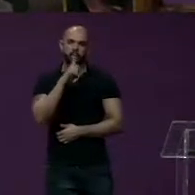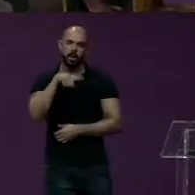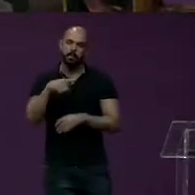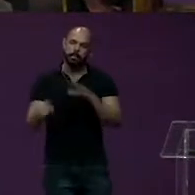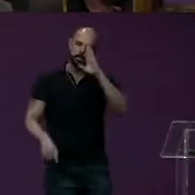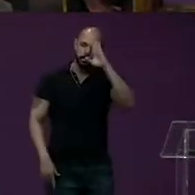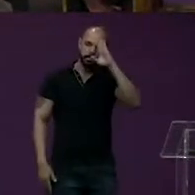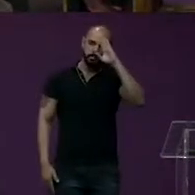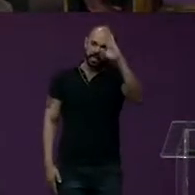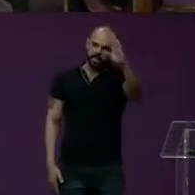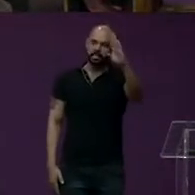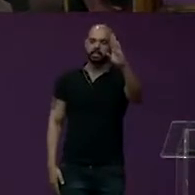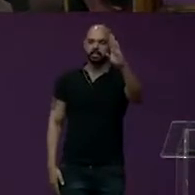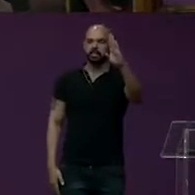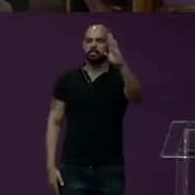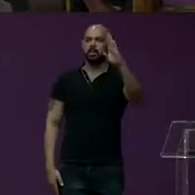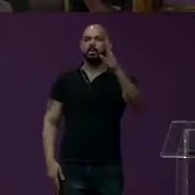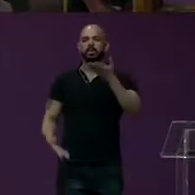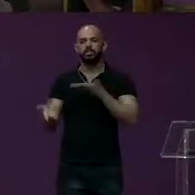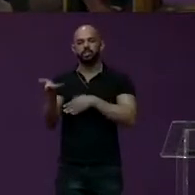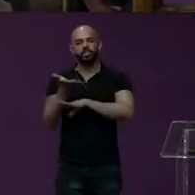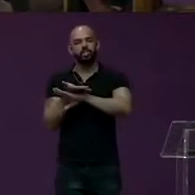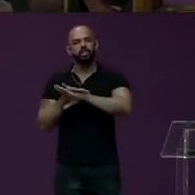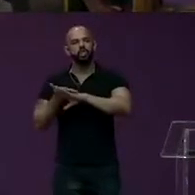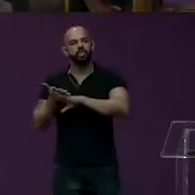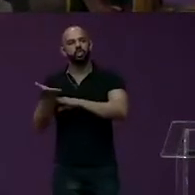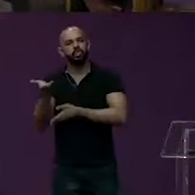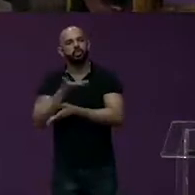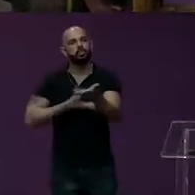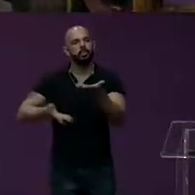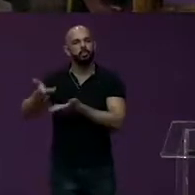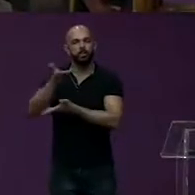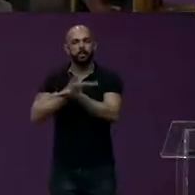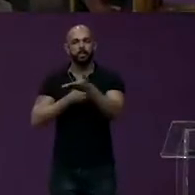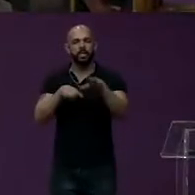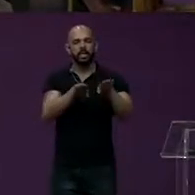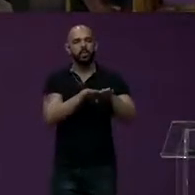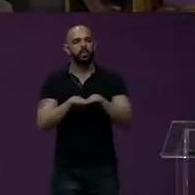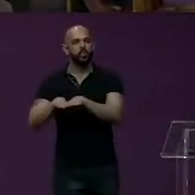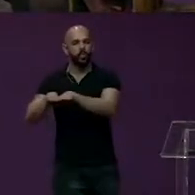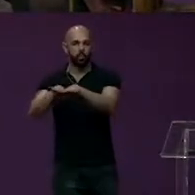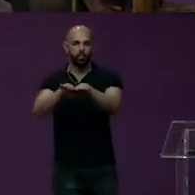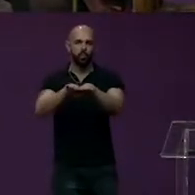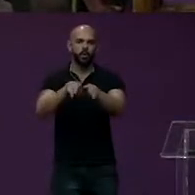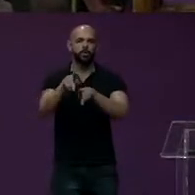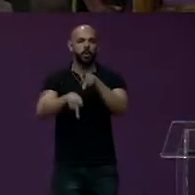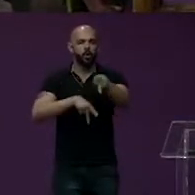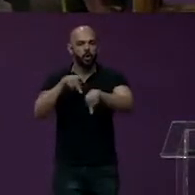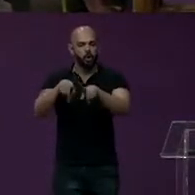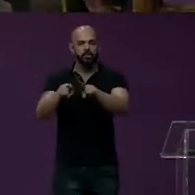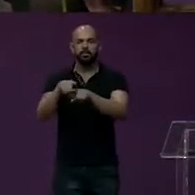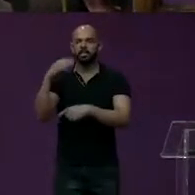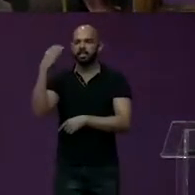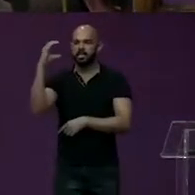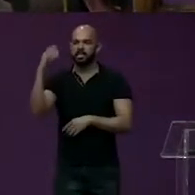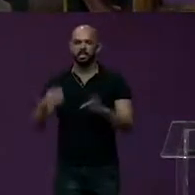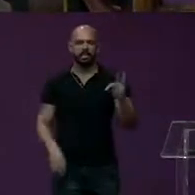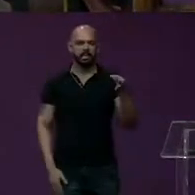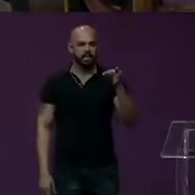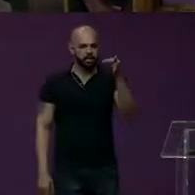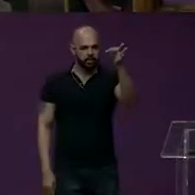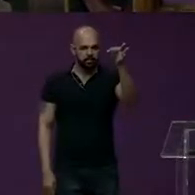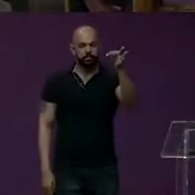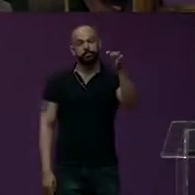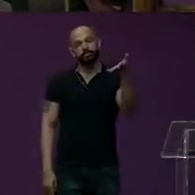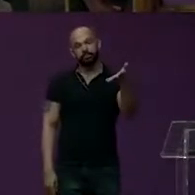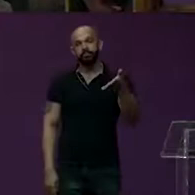componente central de uma diplomacia a serviço da equidade entre os povos, né, e da ciência e tecnologia.